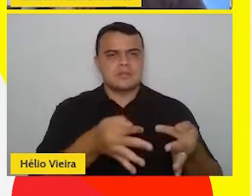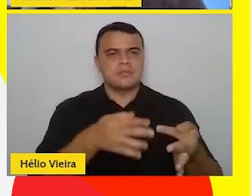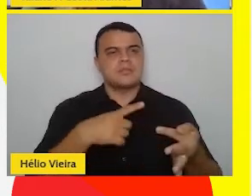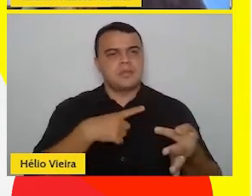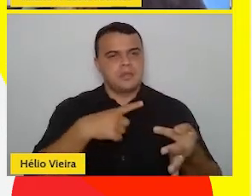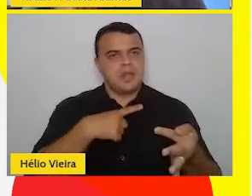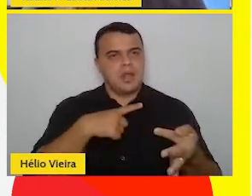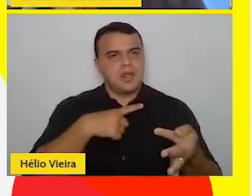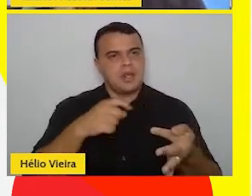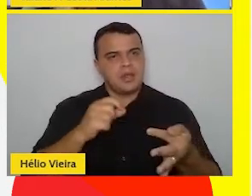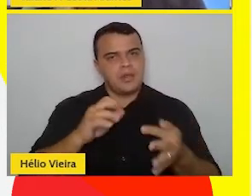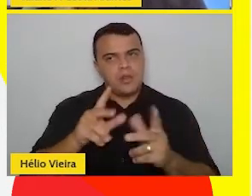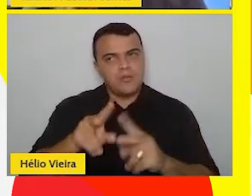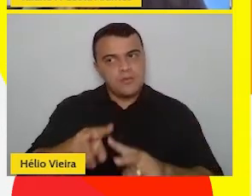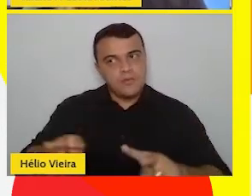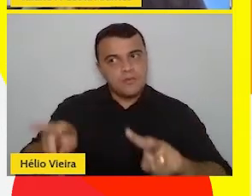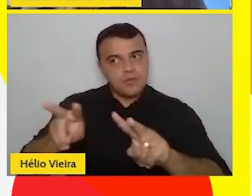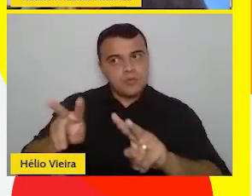na composição visual.